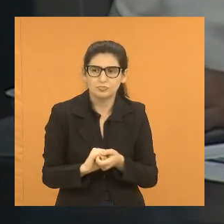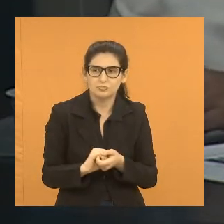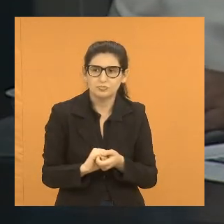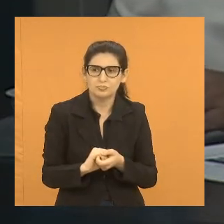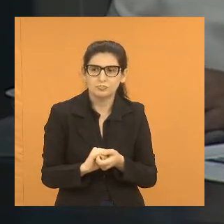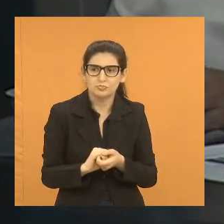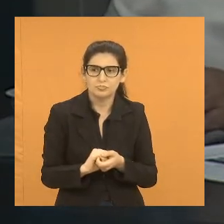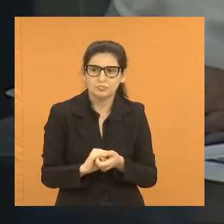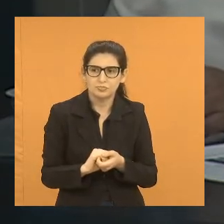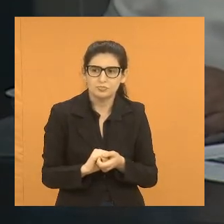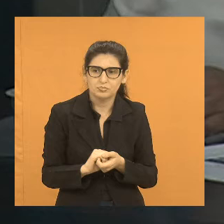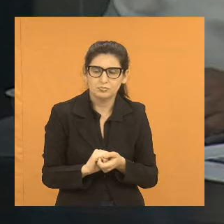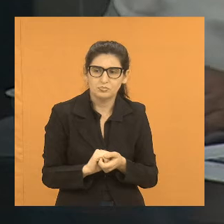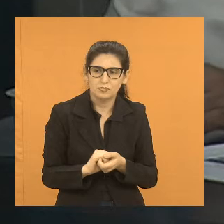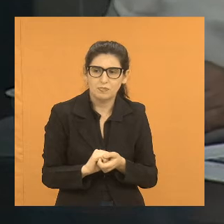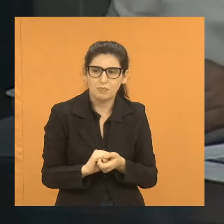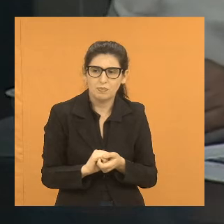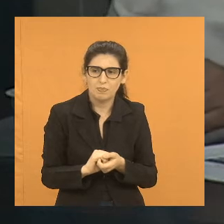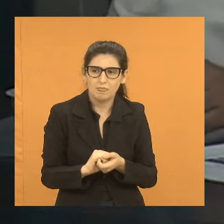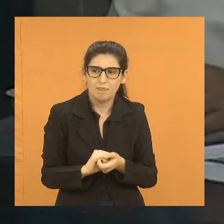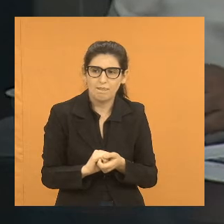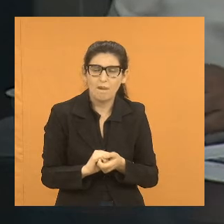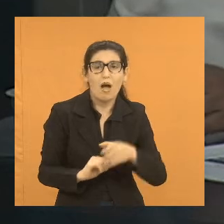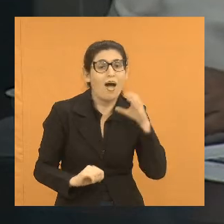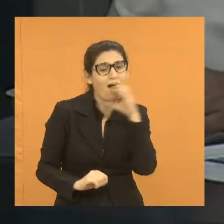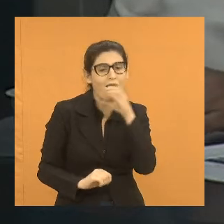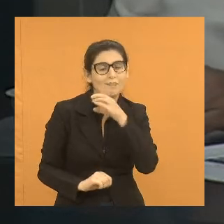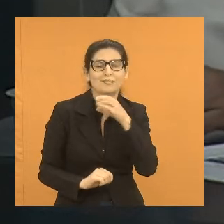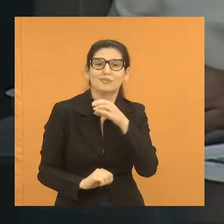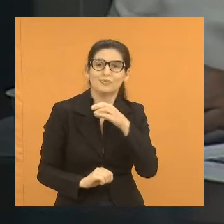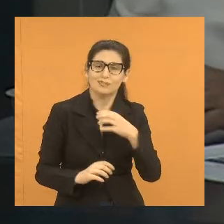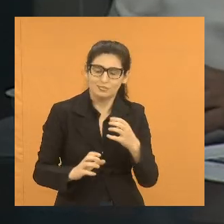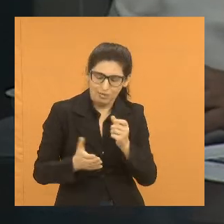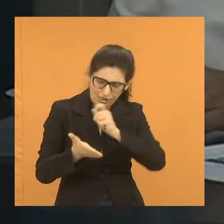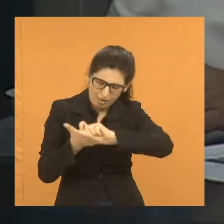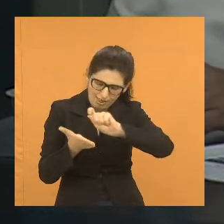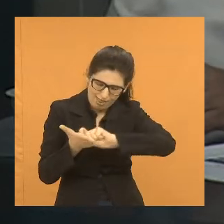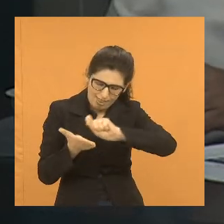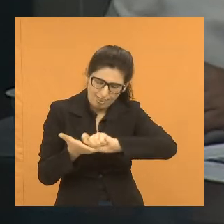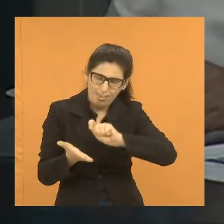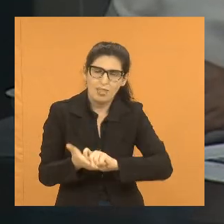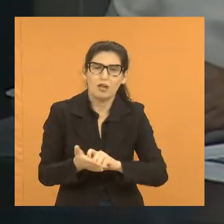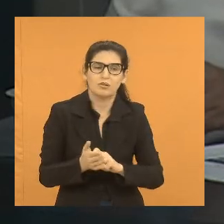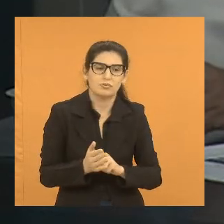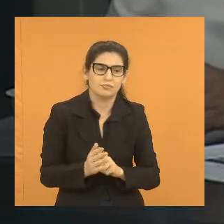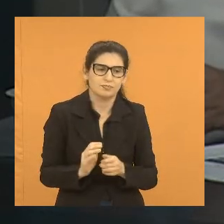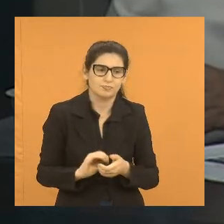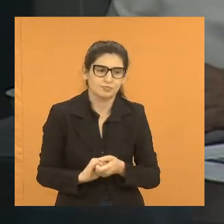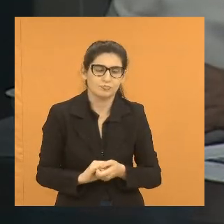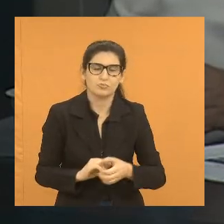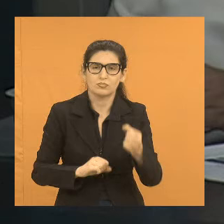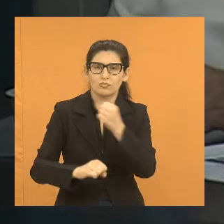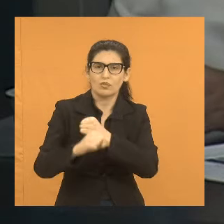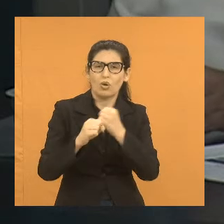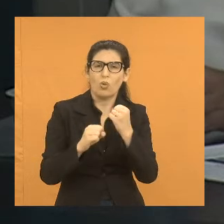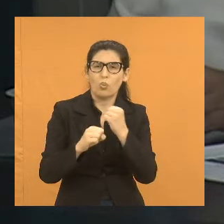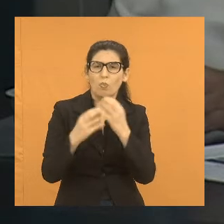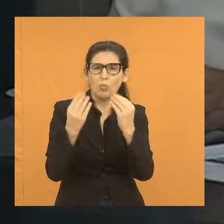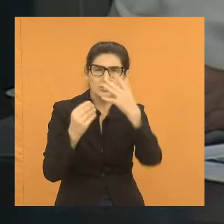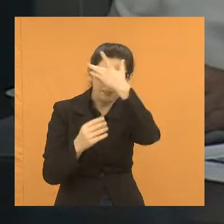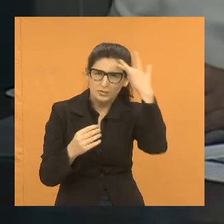assim, sem demora para ser agendado. E essa fila vem desde 2014,